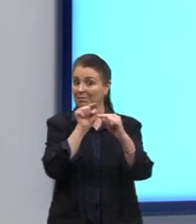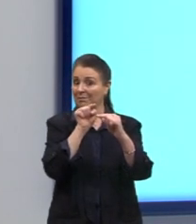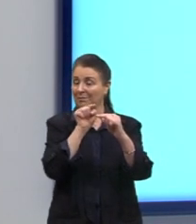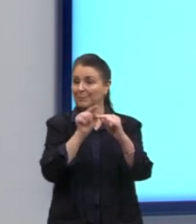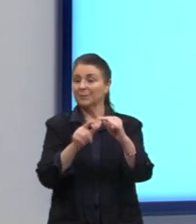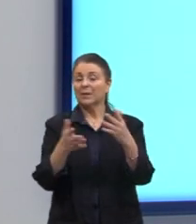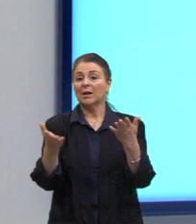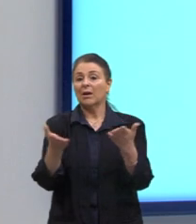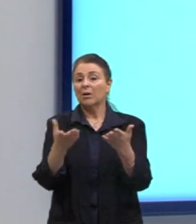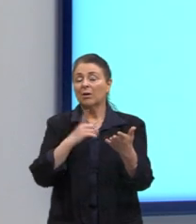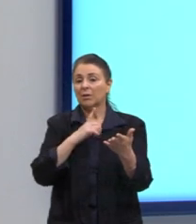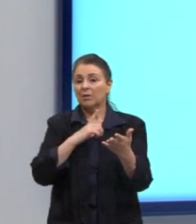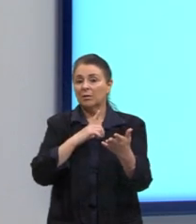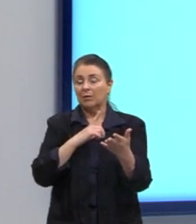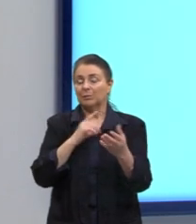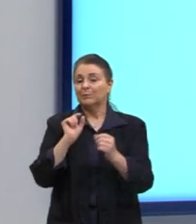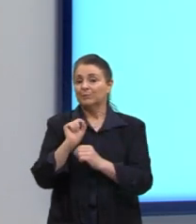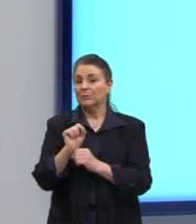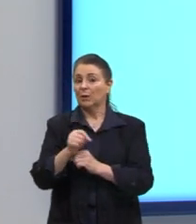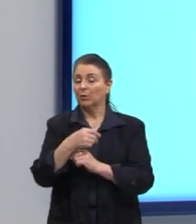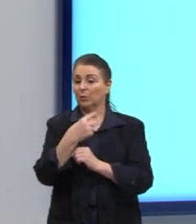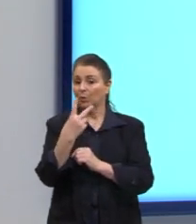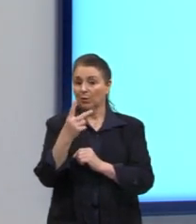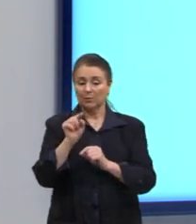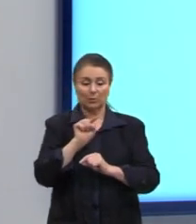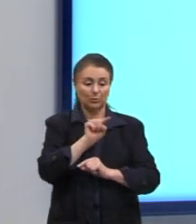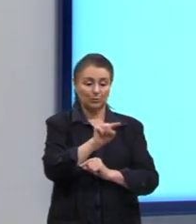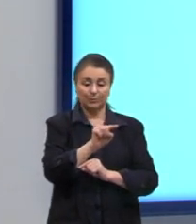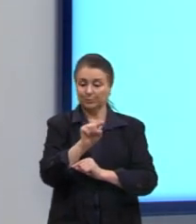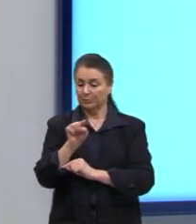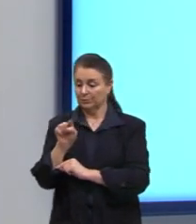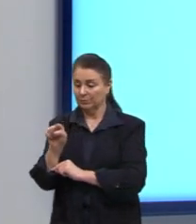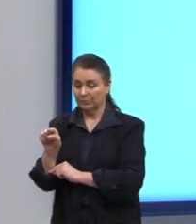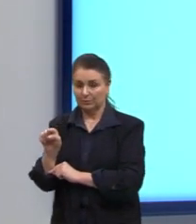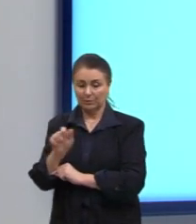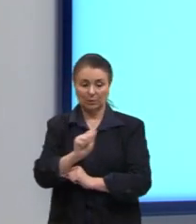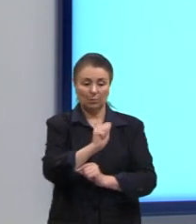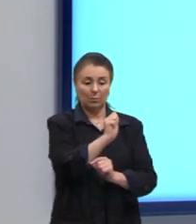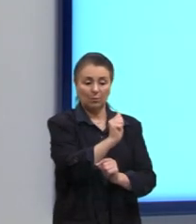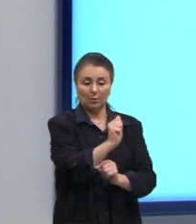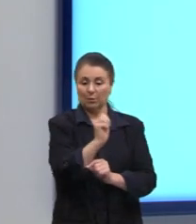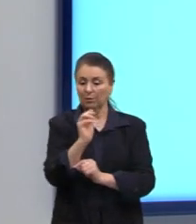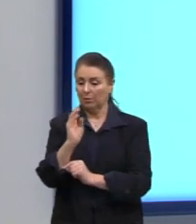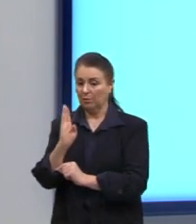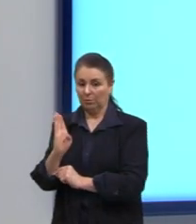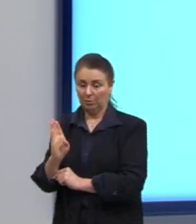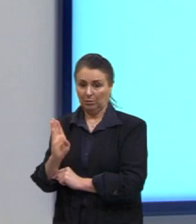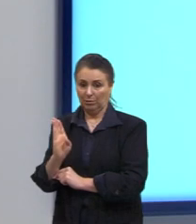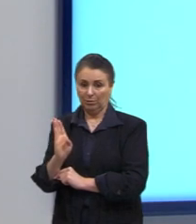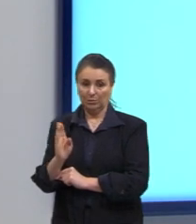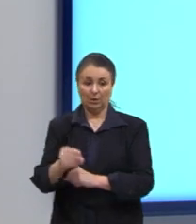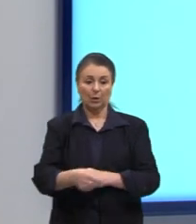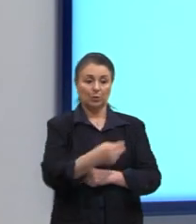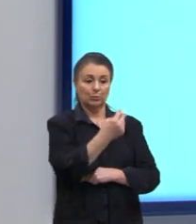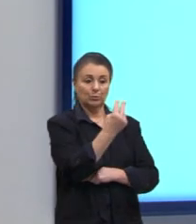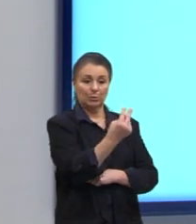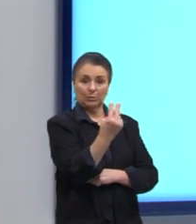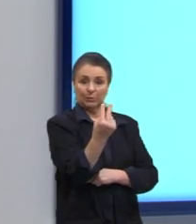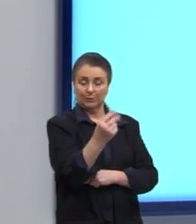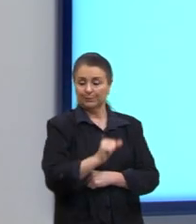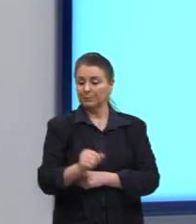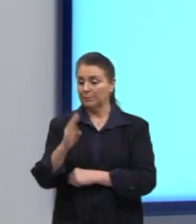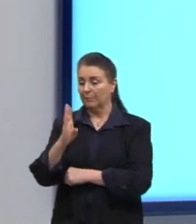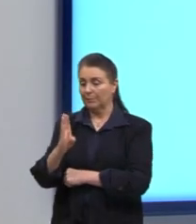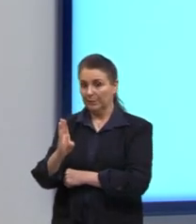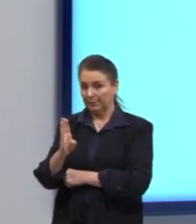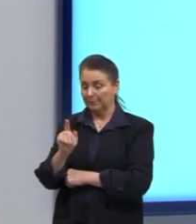aqui então nós vamos considerar dois pontos então nós temos o ponto a que é o par 2 e 2 e o ponto